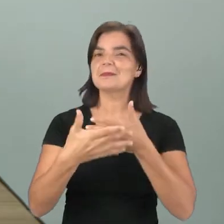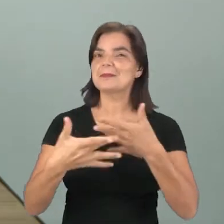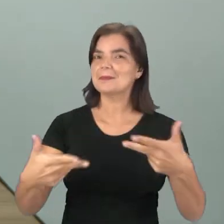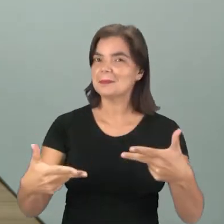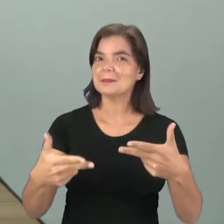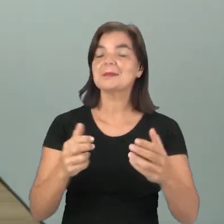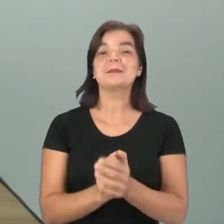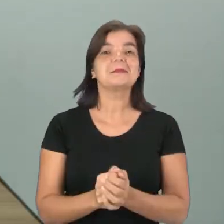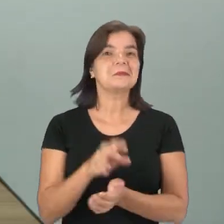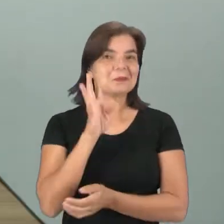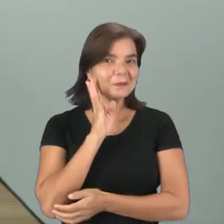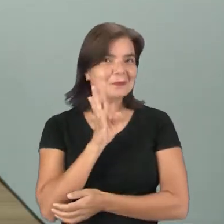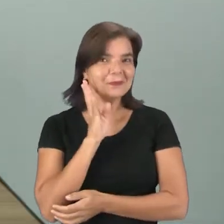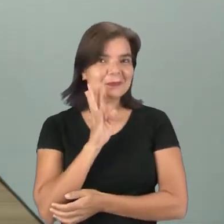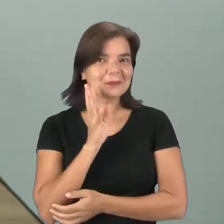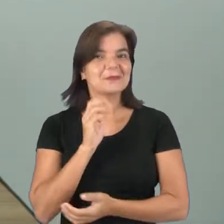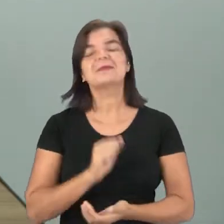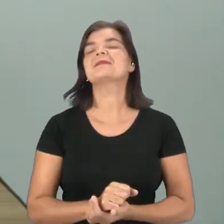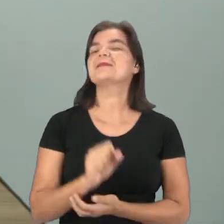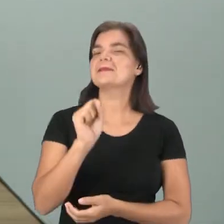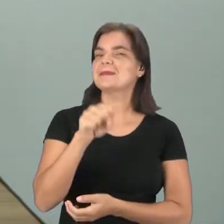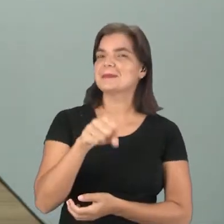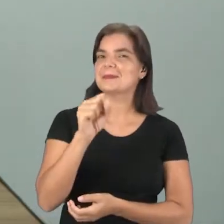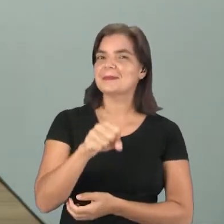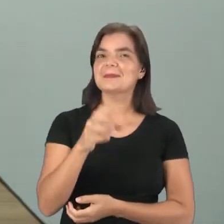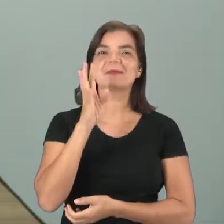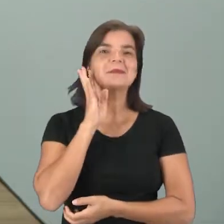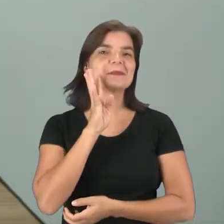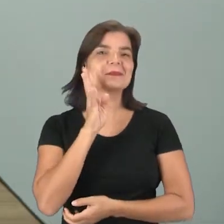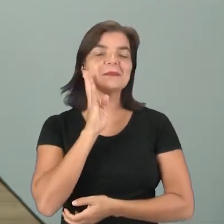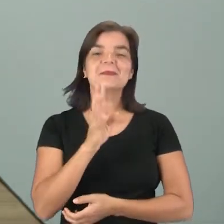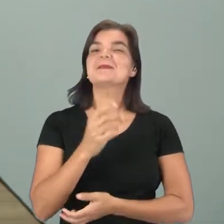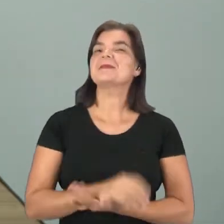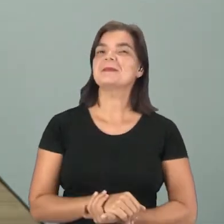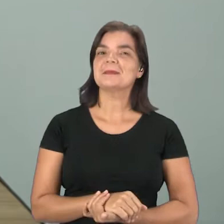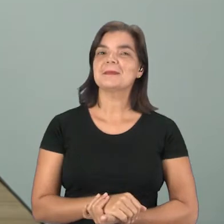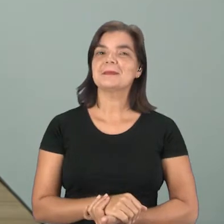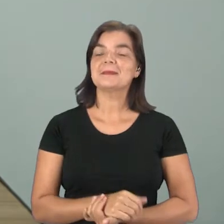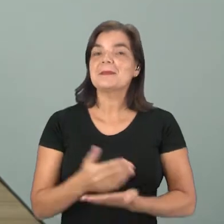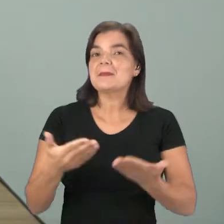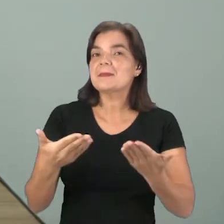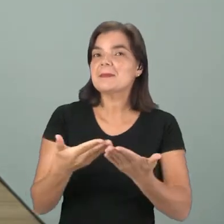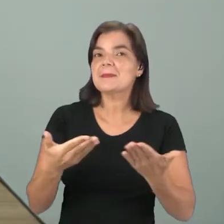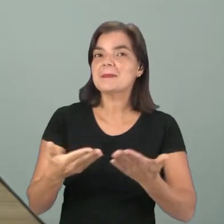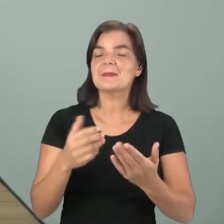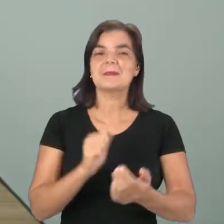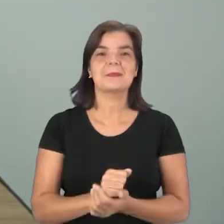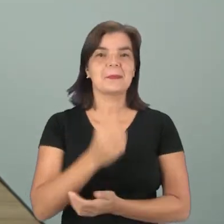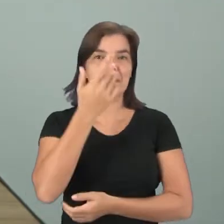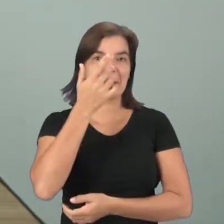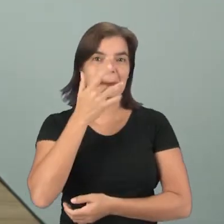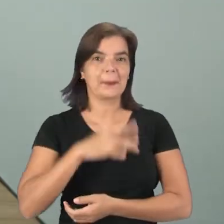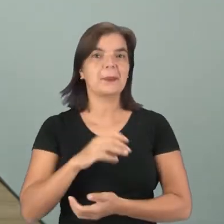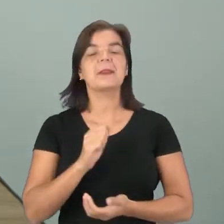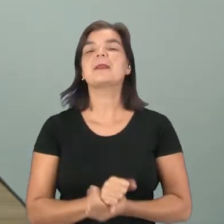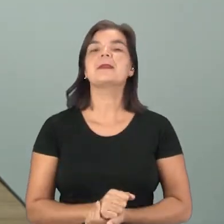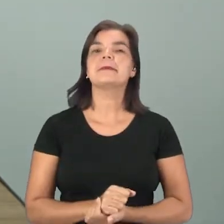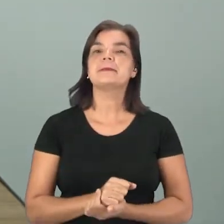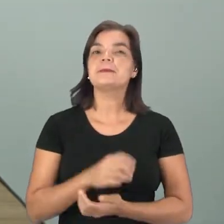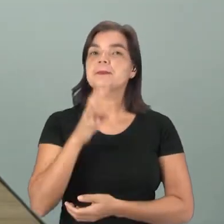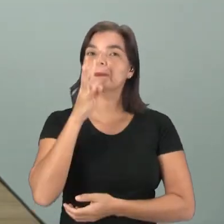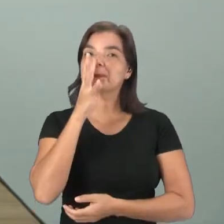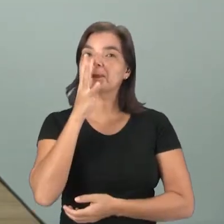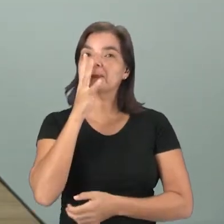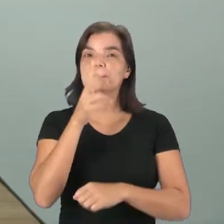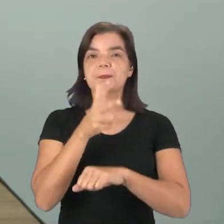palavra Isso não é legal sim é muito bom agora crianças nós